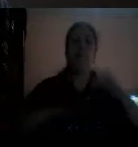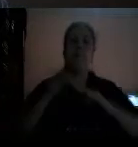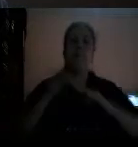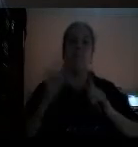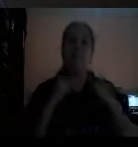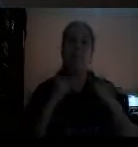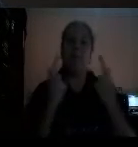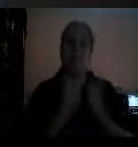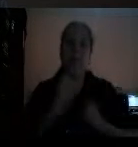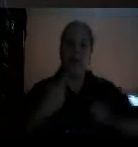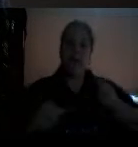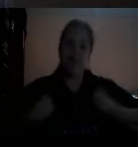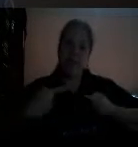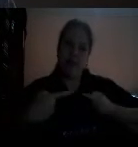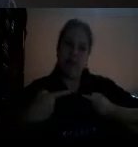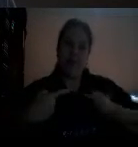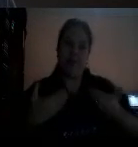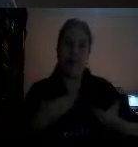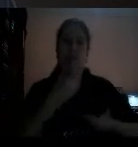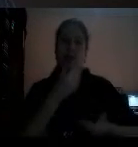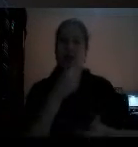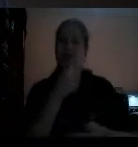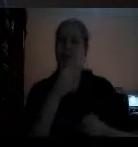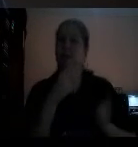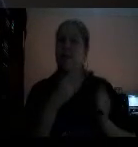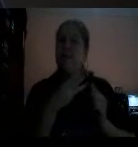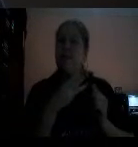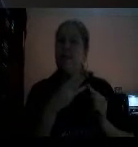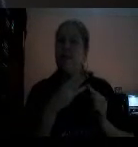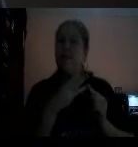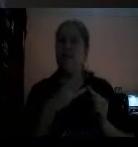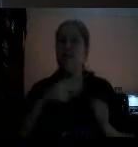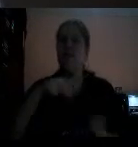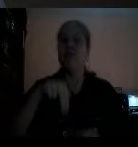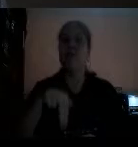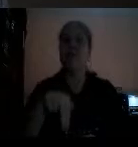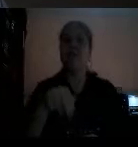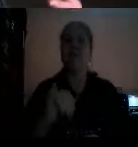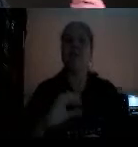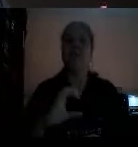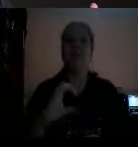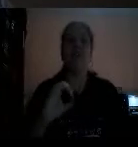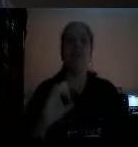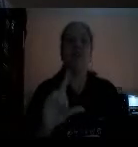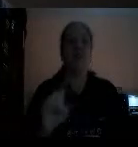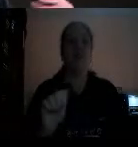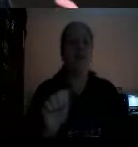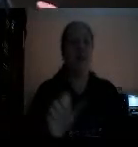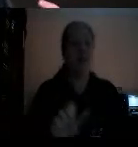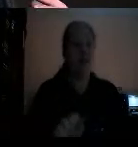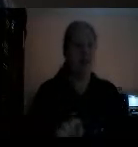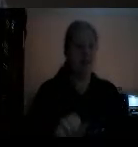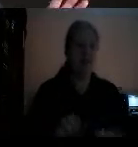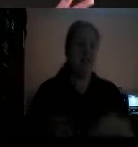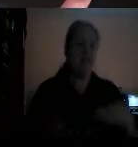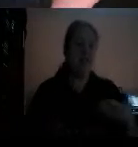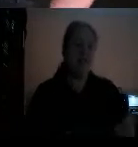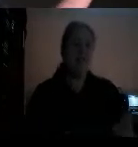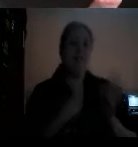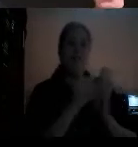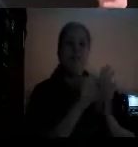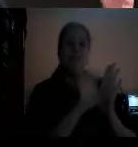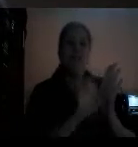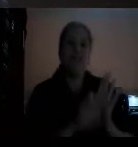tá? Já ali, ó, na segunda metade do século XX. E eu falei para vocês, né? Ele vai fusionar a